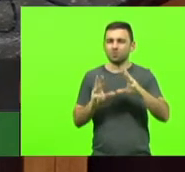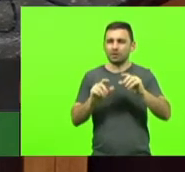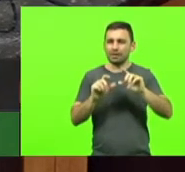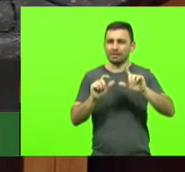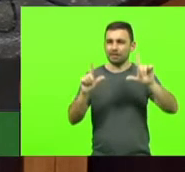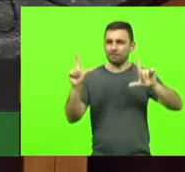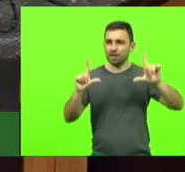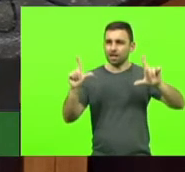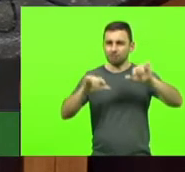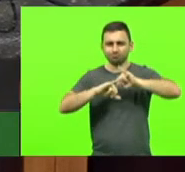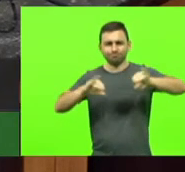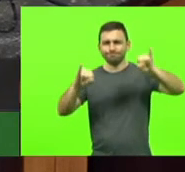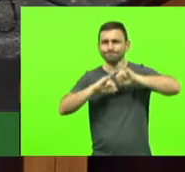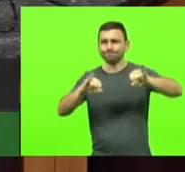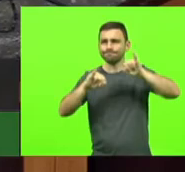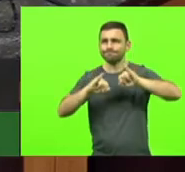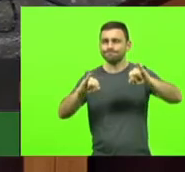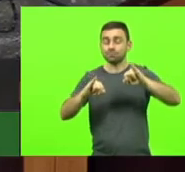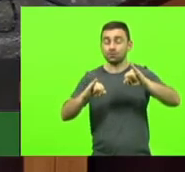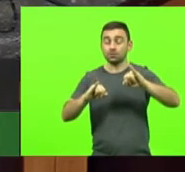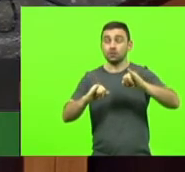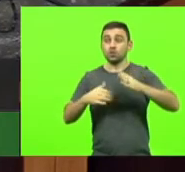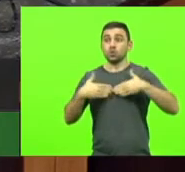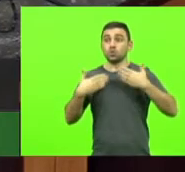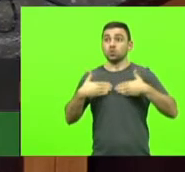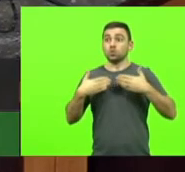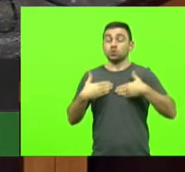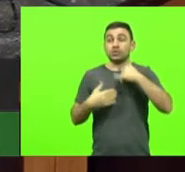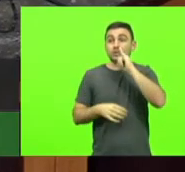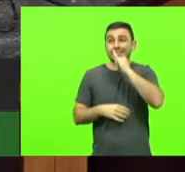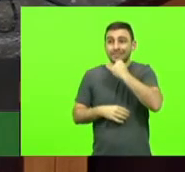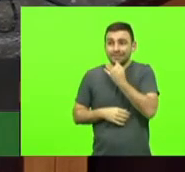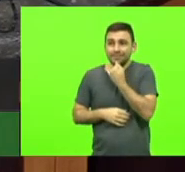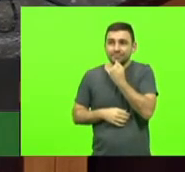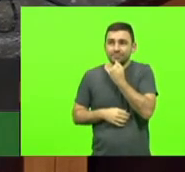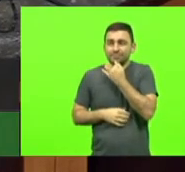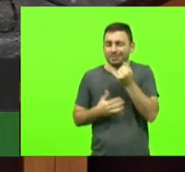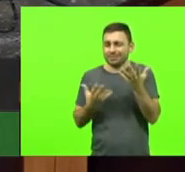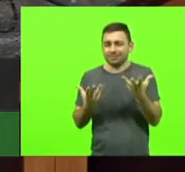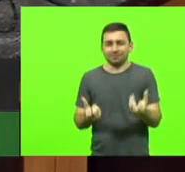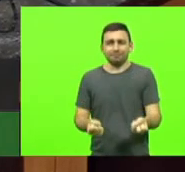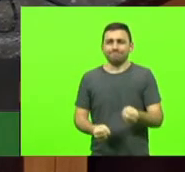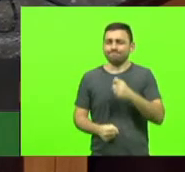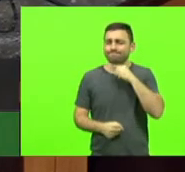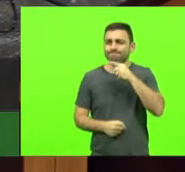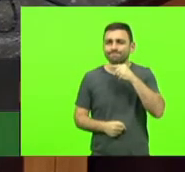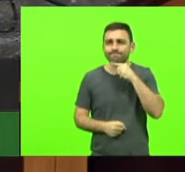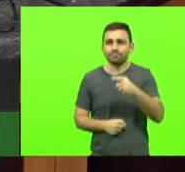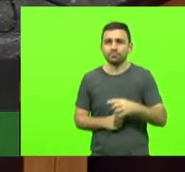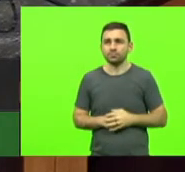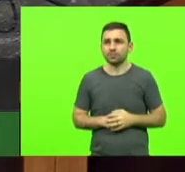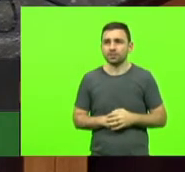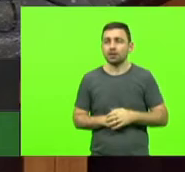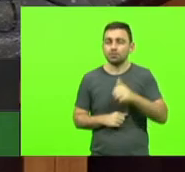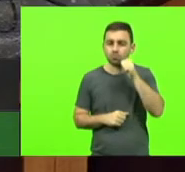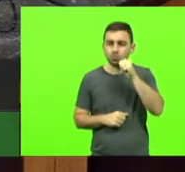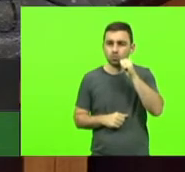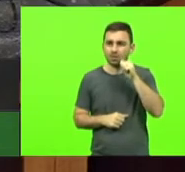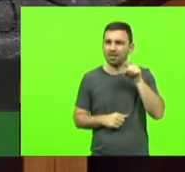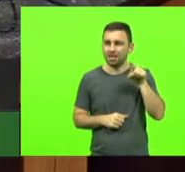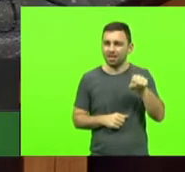foram alarmantes, foram chocantes, deprimentes, inaceitáveis. A ativista educacional